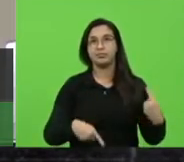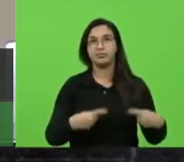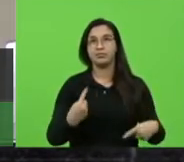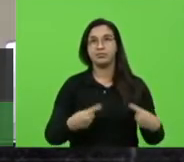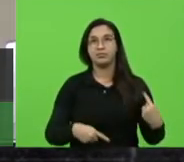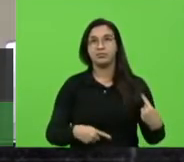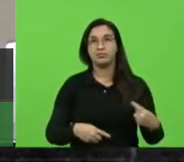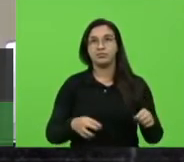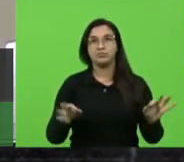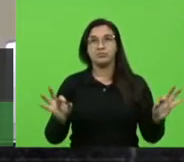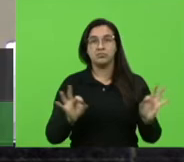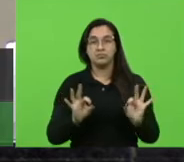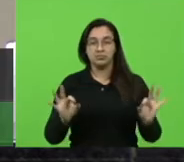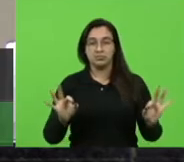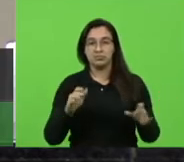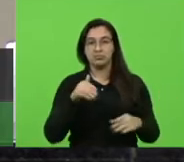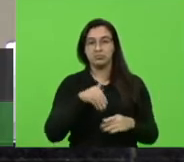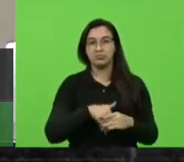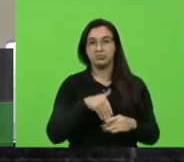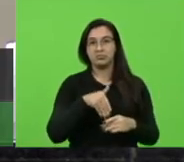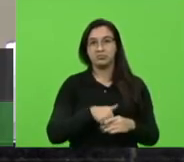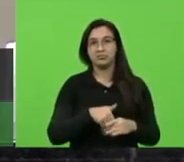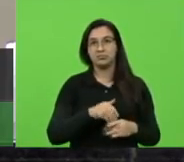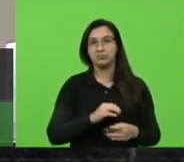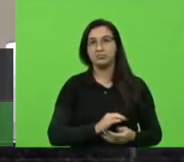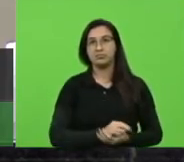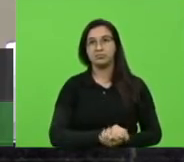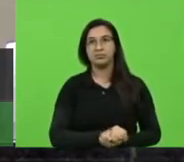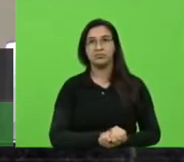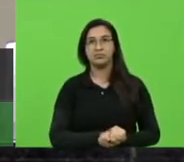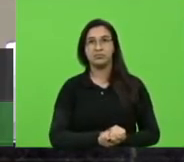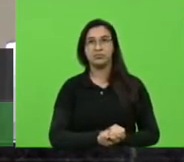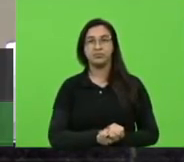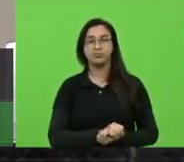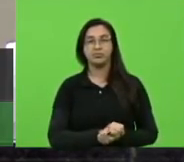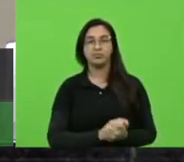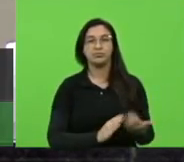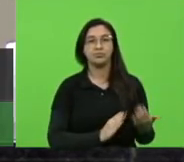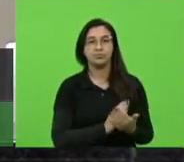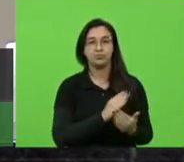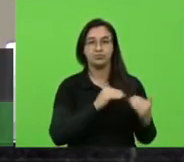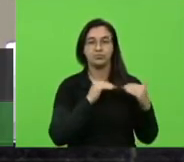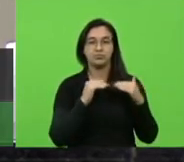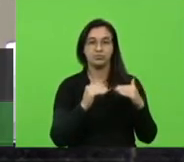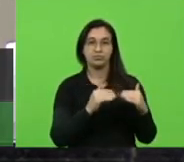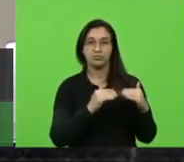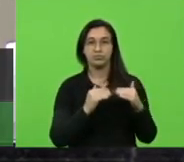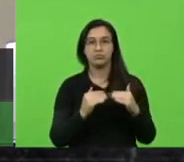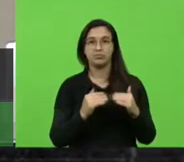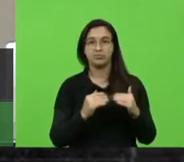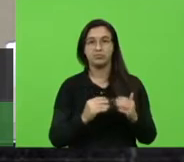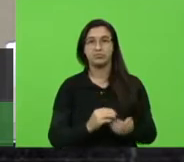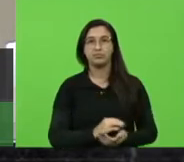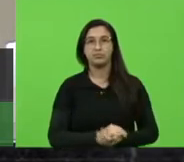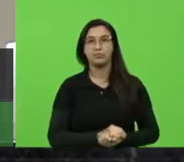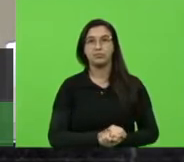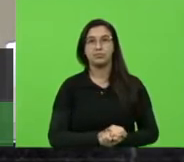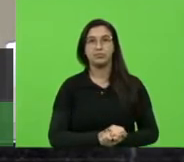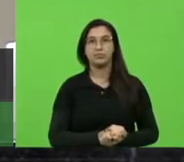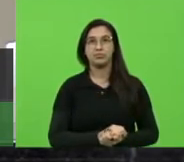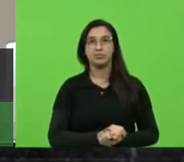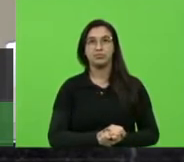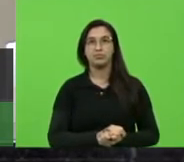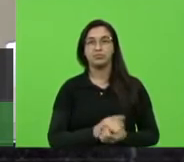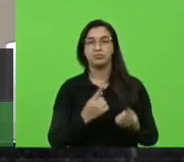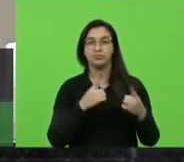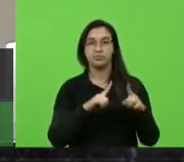Não havendo quem queira discutir, em votação. Deputados que aprovam, permaneçam como se encontram. Aprovado por unanimidade. Presidente. Oi. Voto